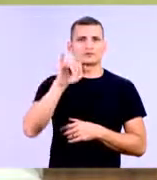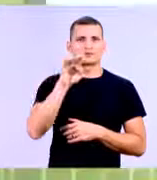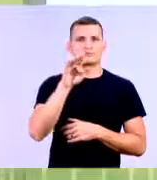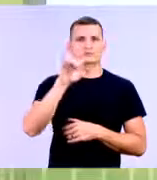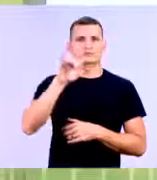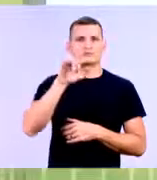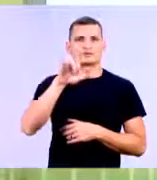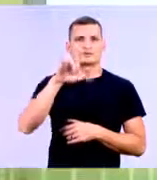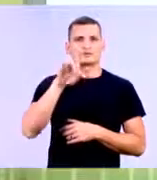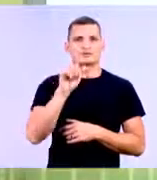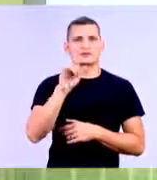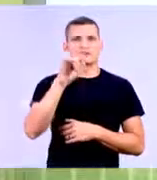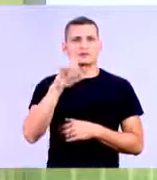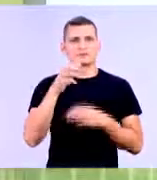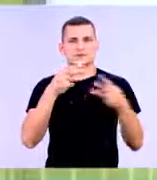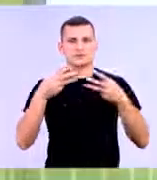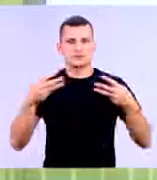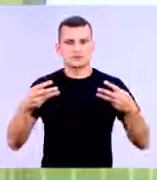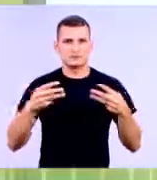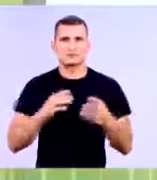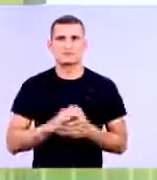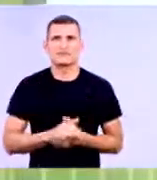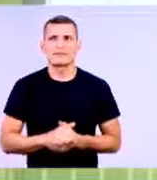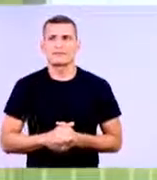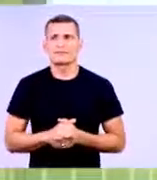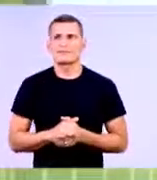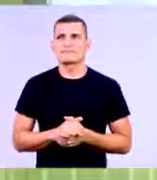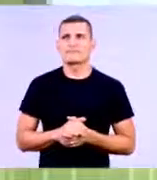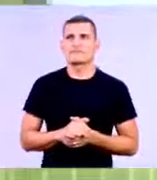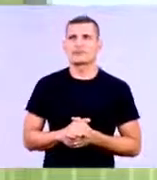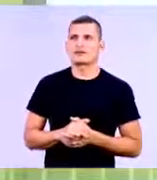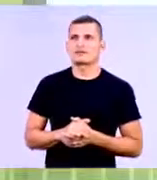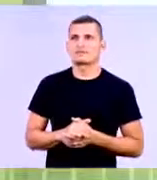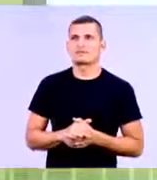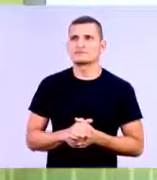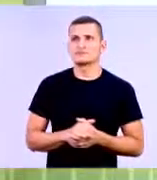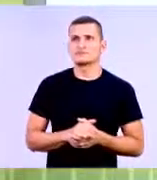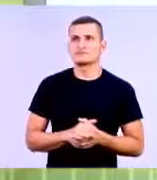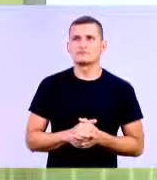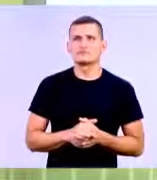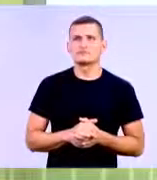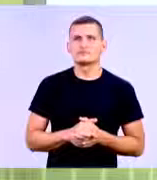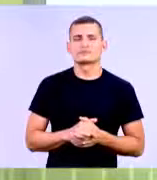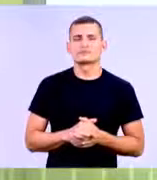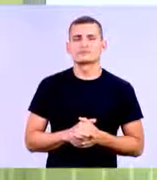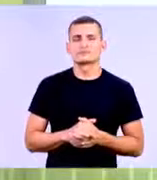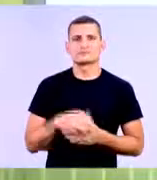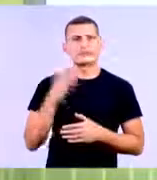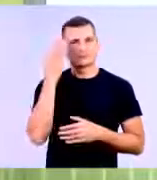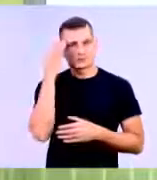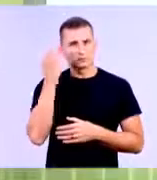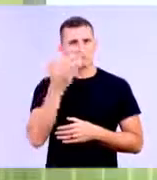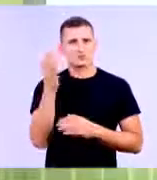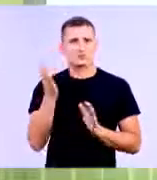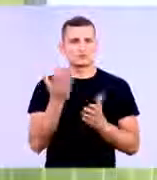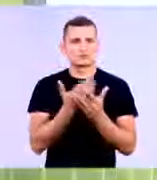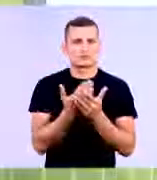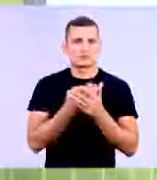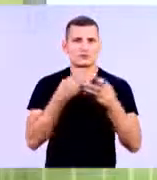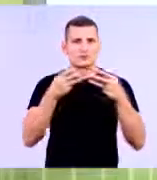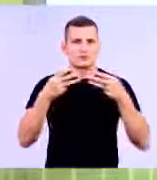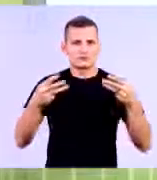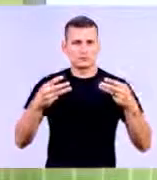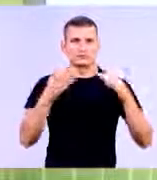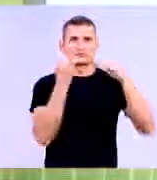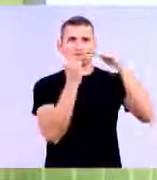Né? Exatamente, e a gente está passando muito por cima assim, porque eu sei que vocês já estudaram em redes de computadores, né, as